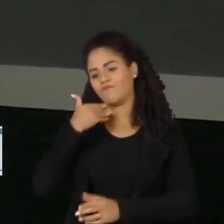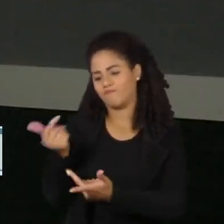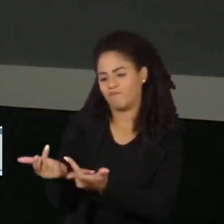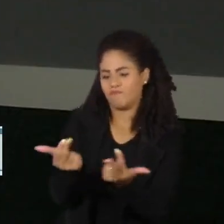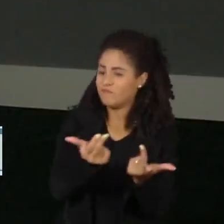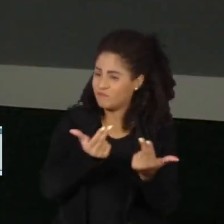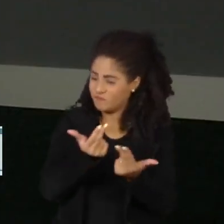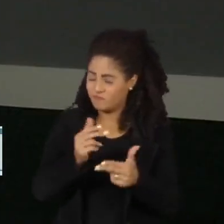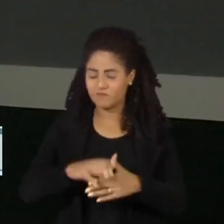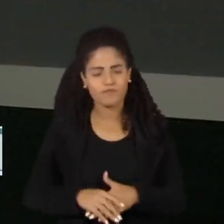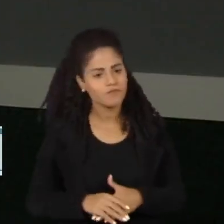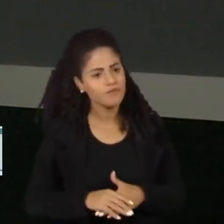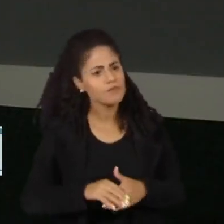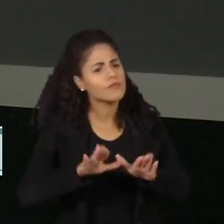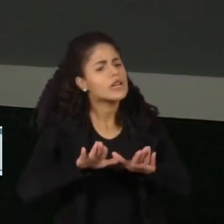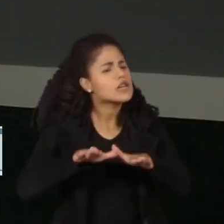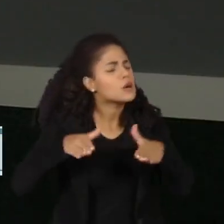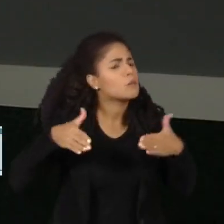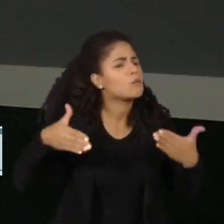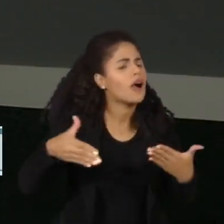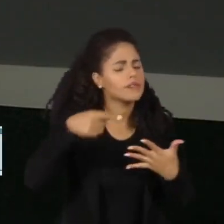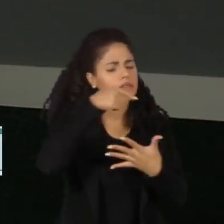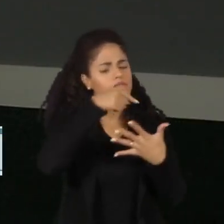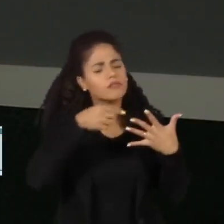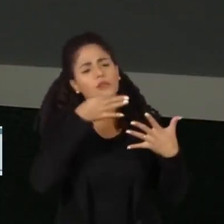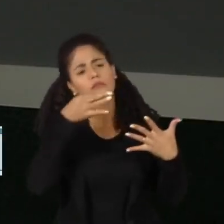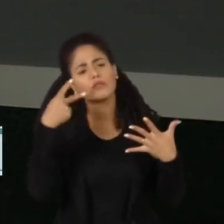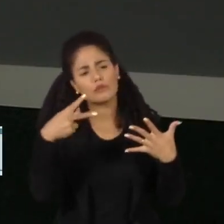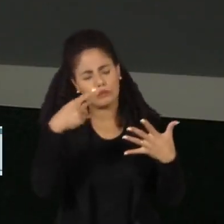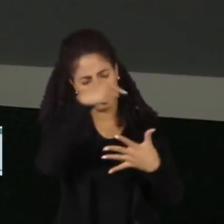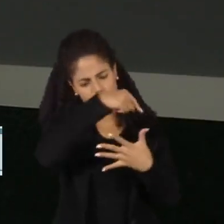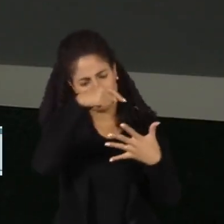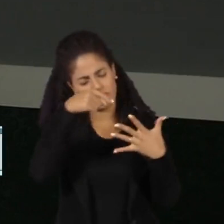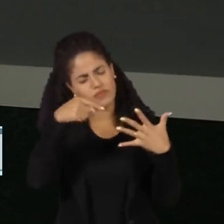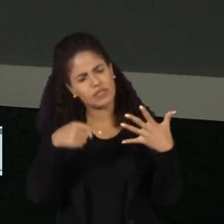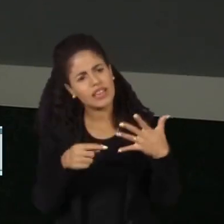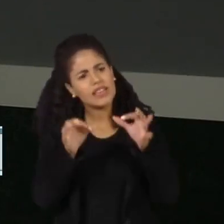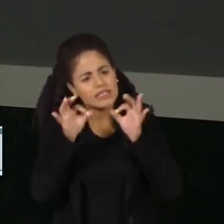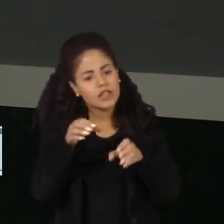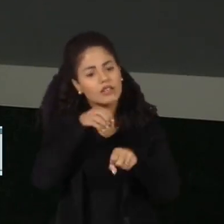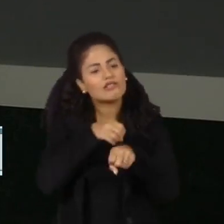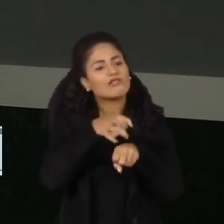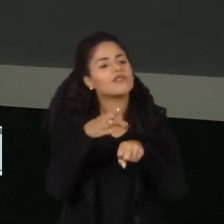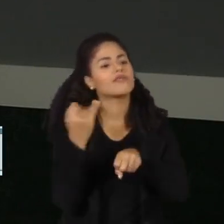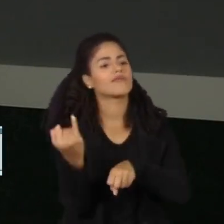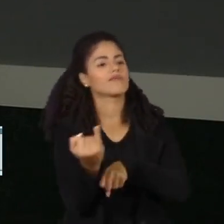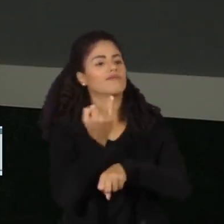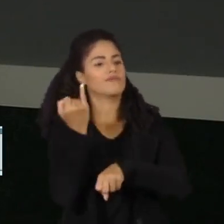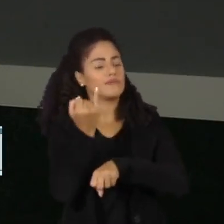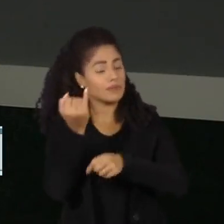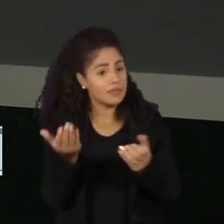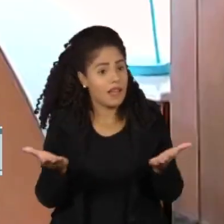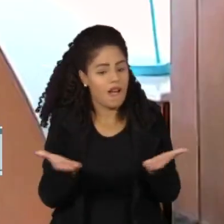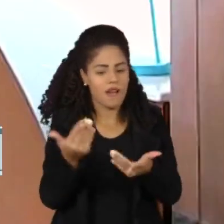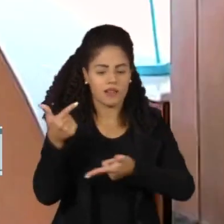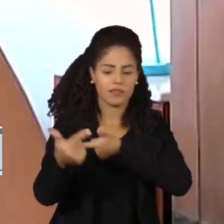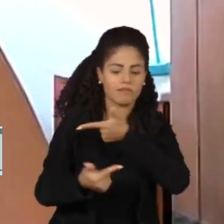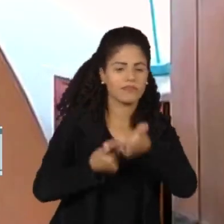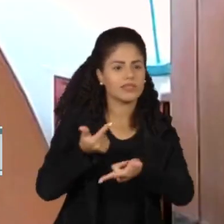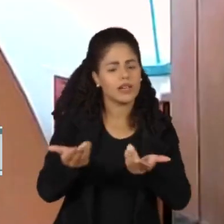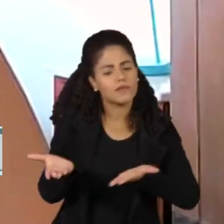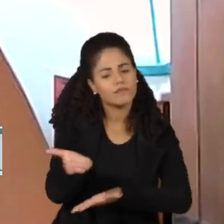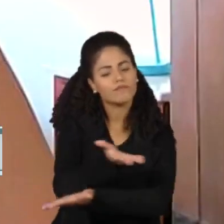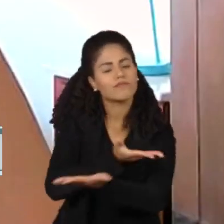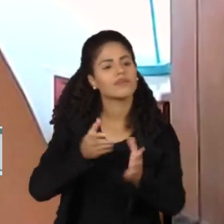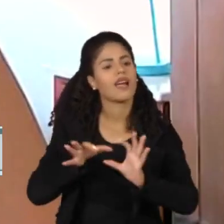né? Quais seriam, na sua visão, os pontos ou as dicas mais importantes nesse trabalho conjunto